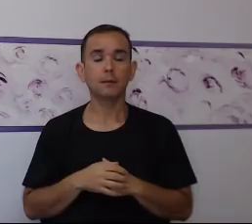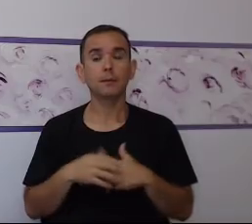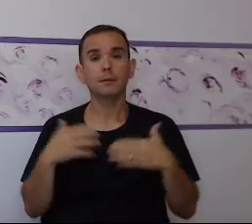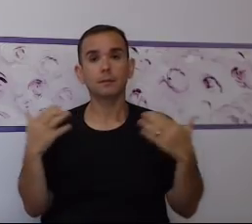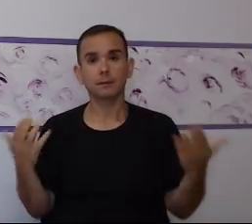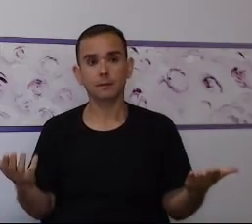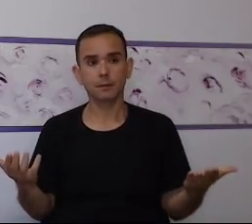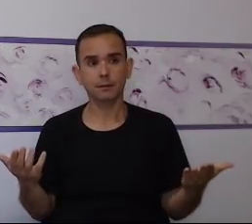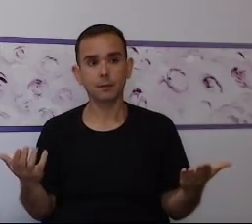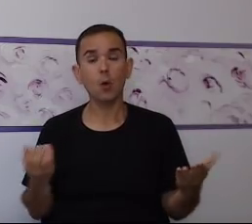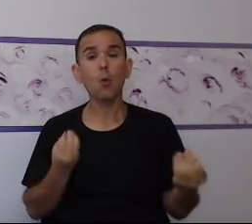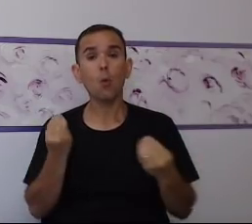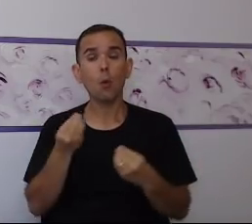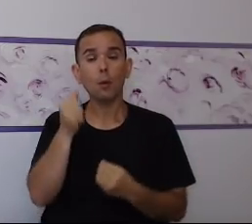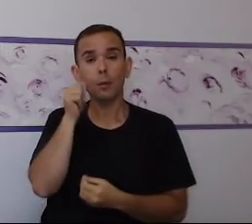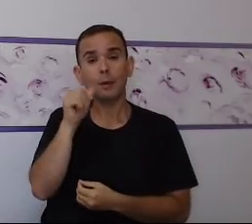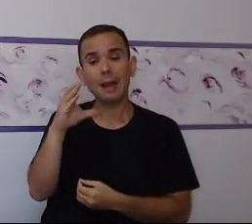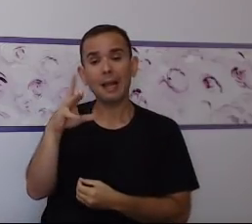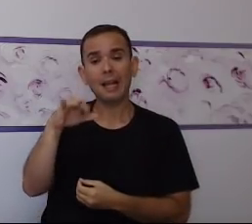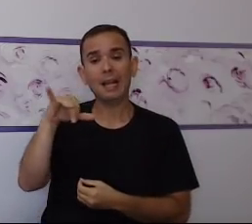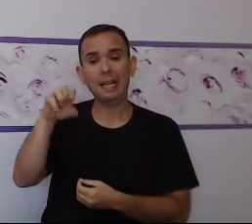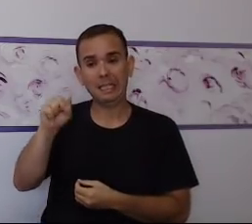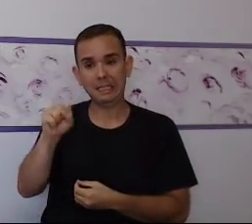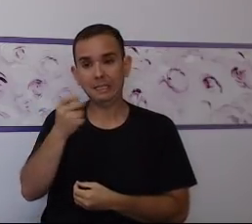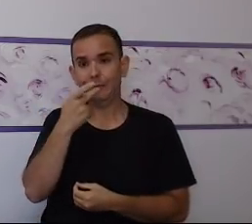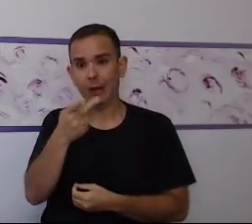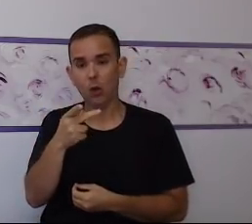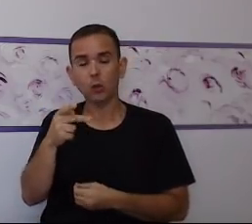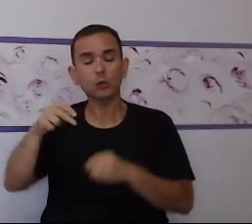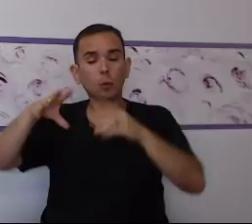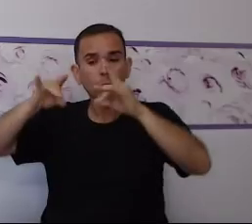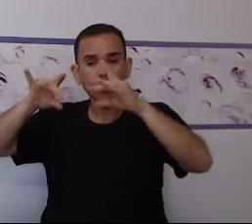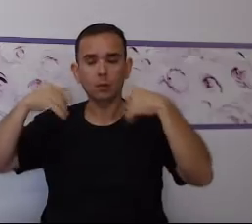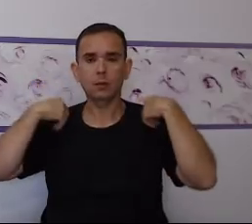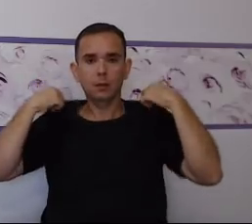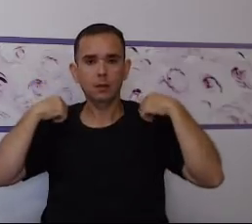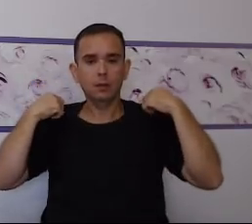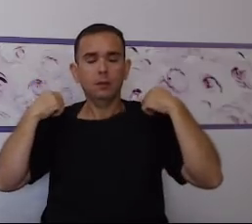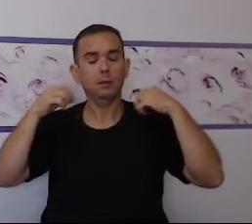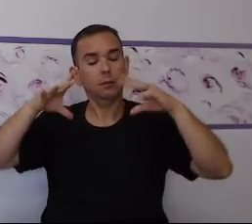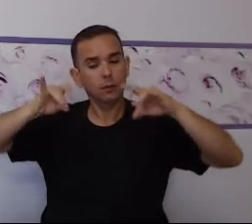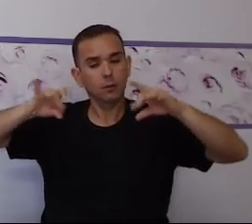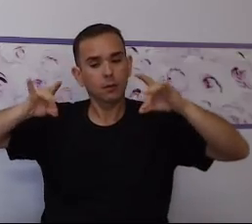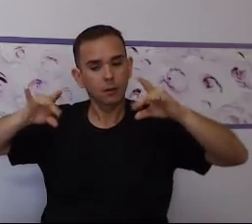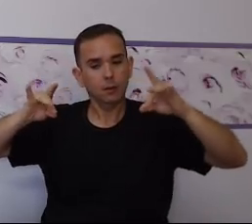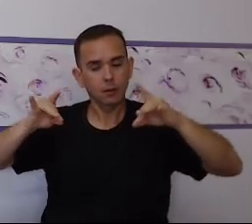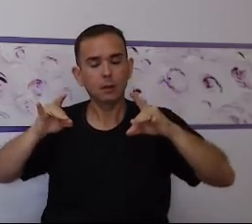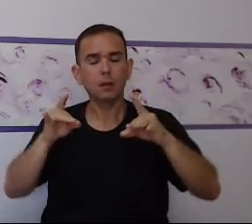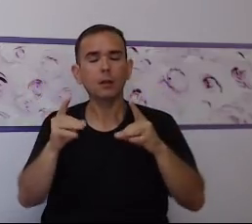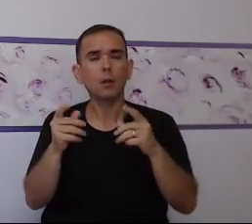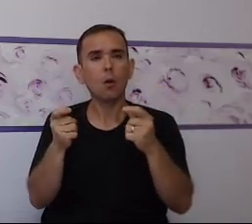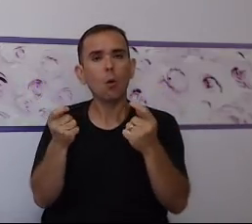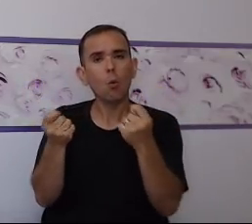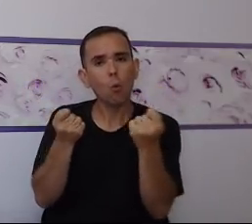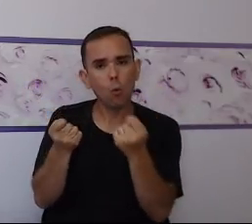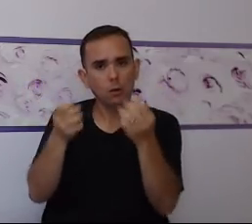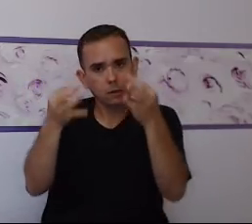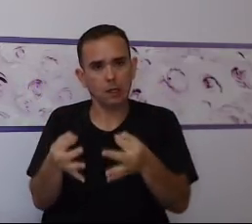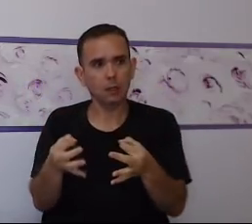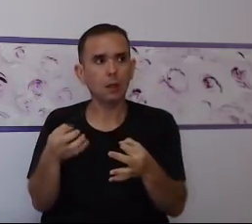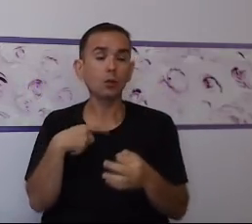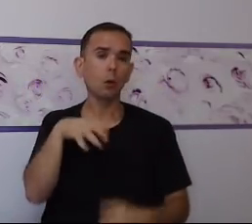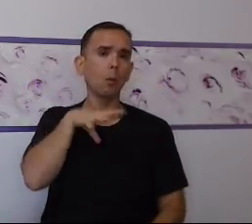Então, aí, como a Cris está falando dos prendedores, que a gente está estimulando a apreensão, né, a coordenação motora fina, eu